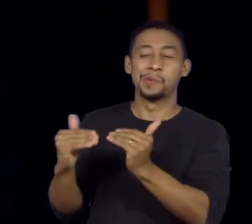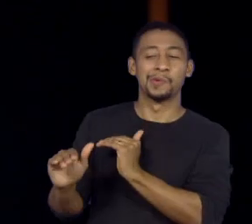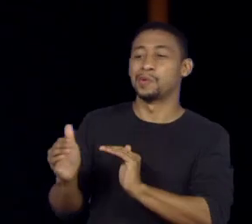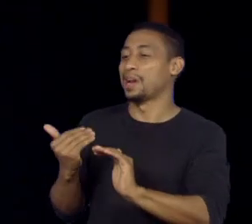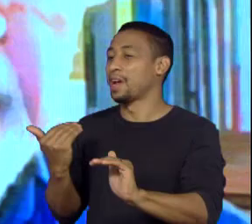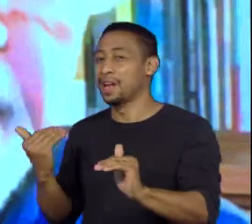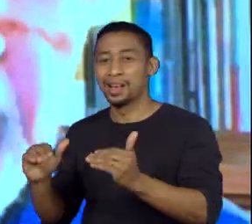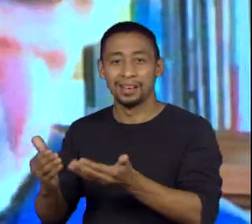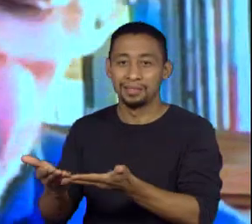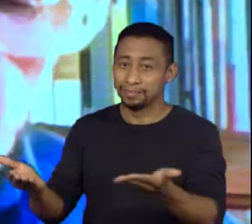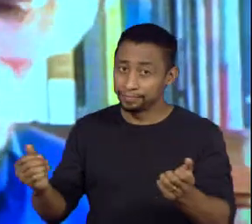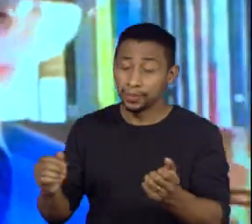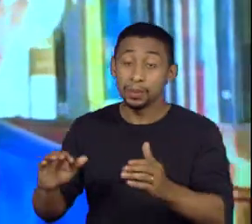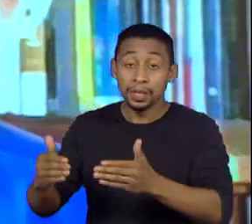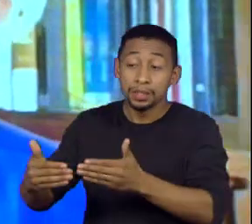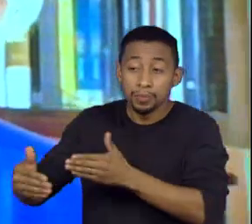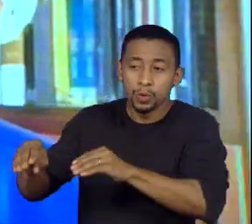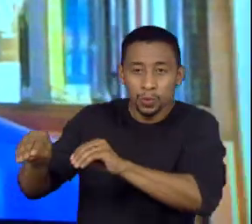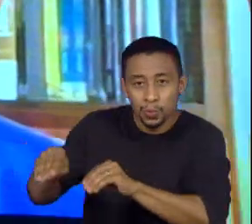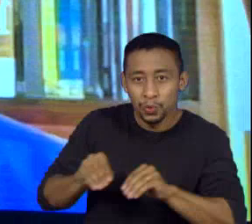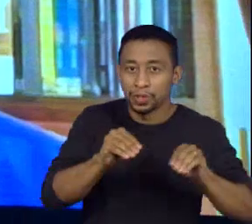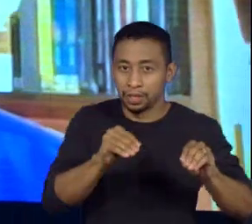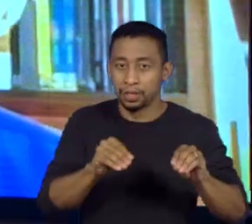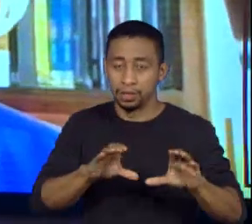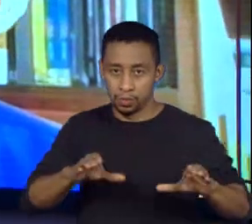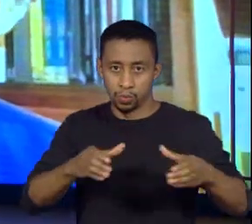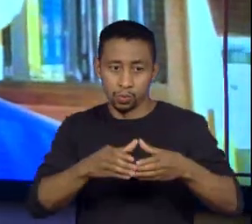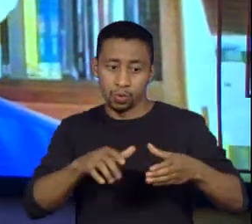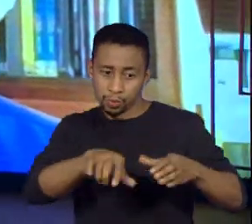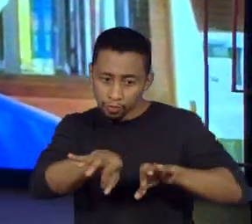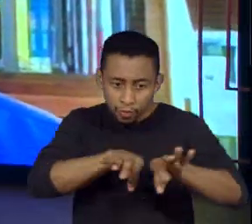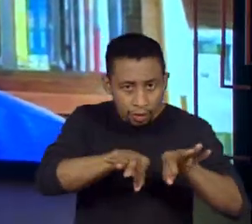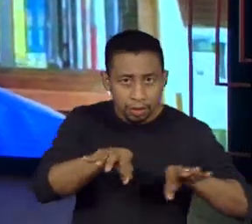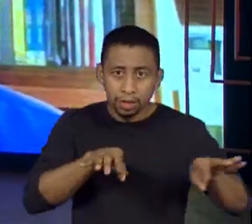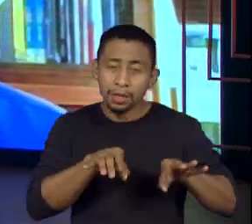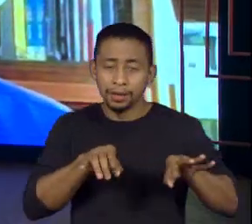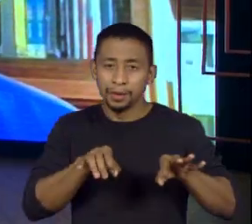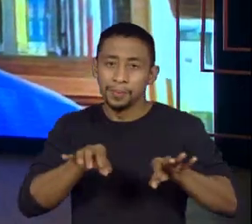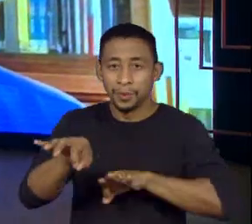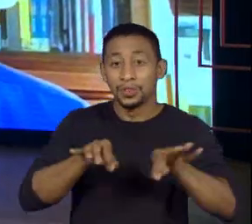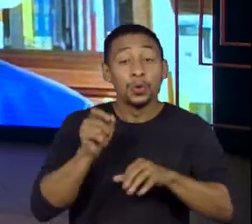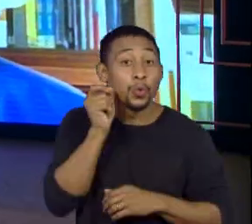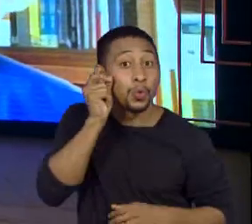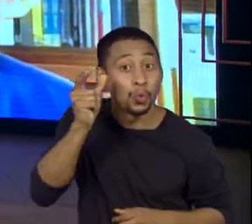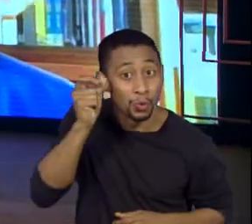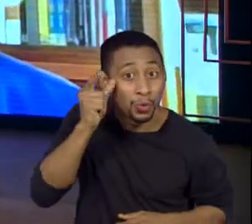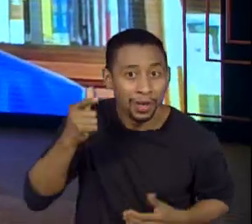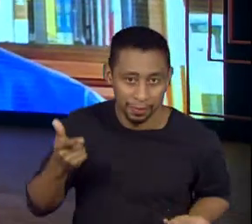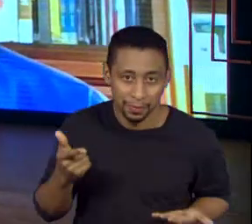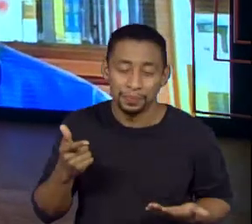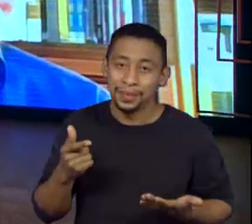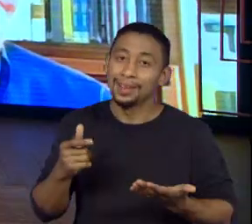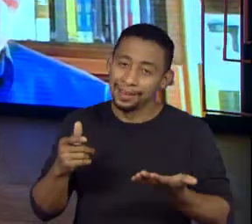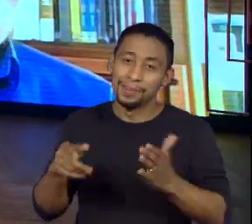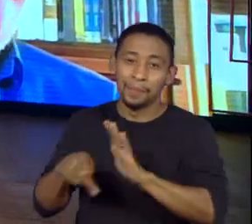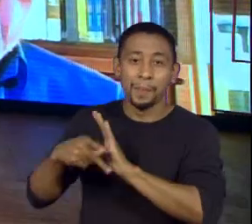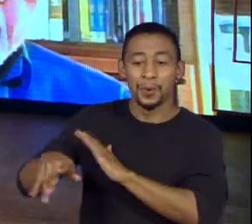e lá me deram autorização para tocar um projeto que já estava na gaveta, que era os